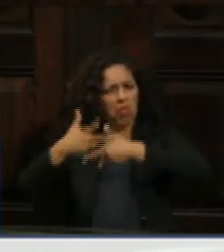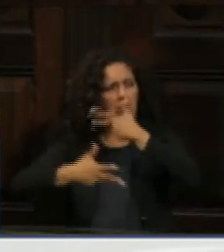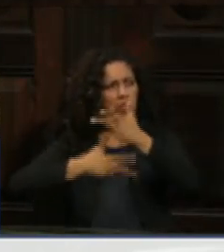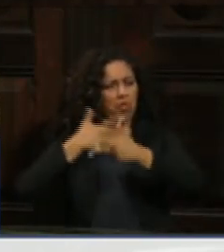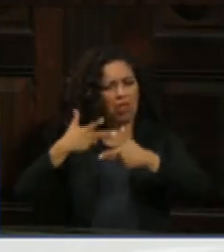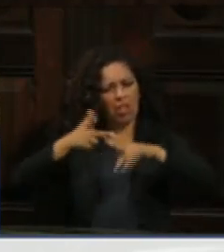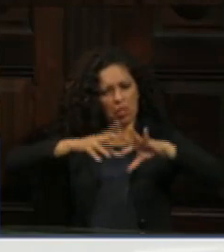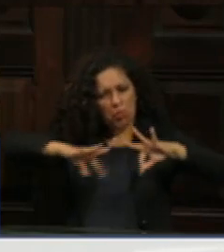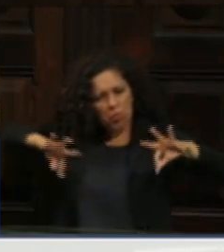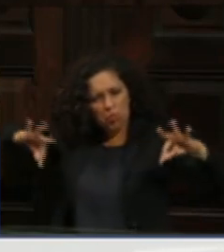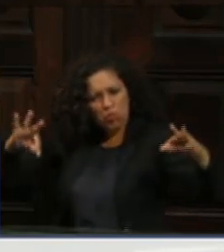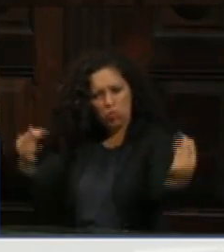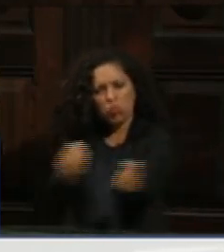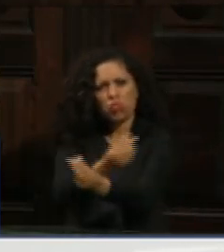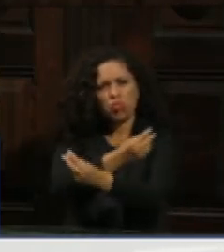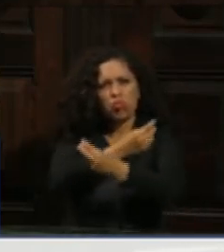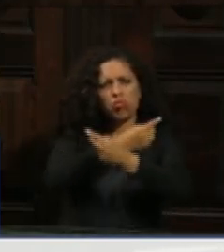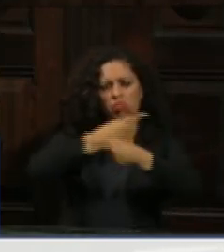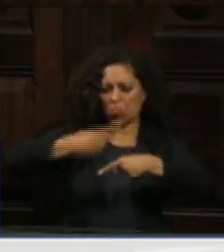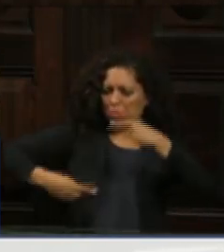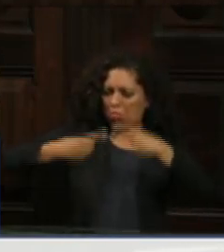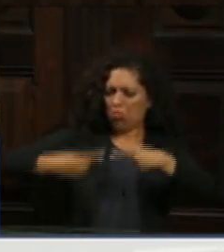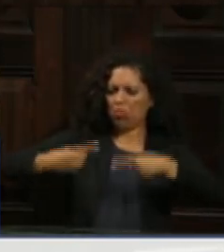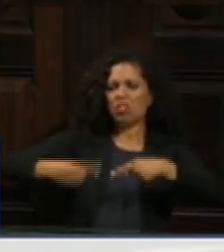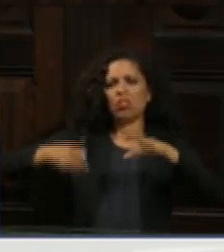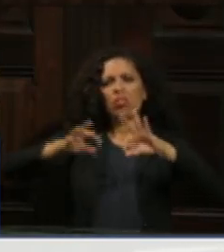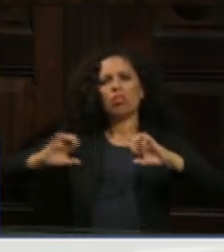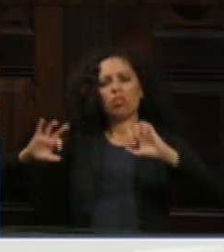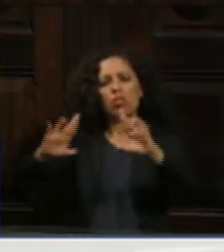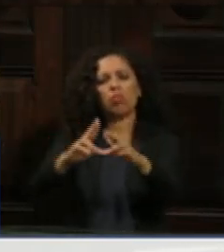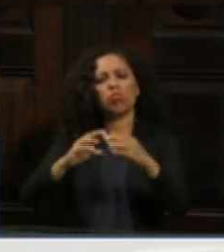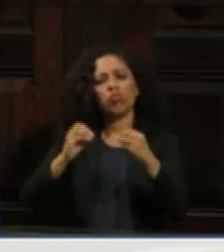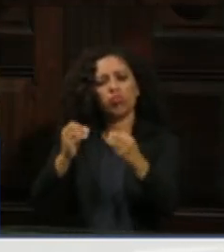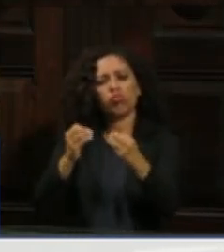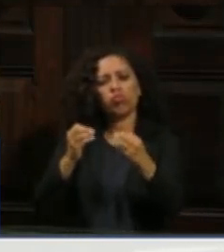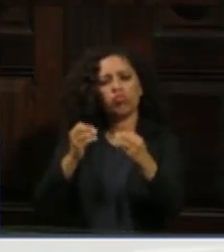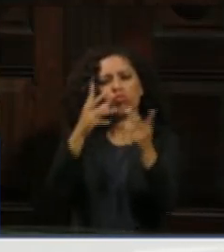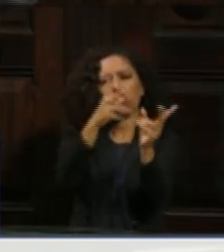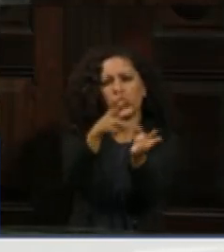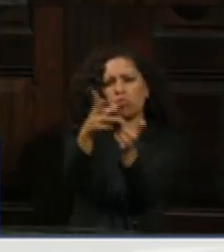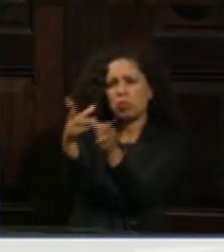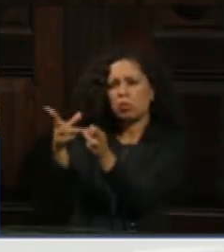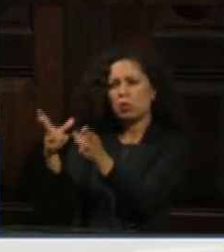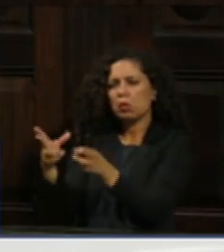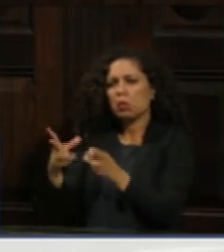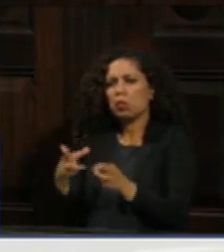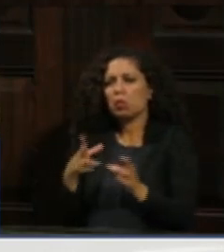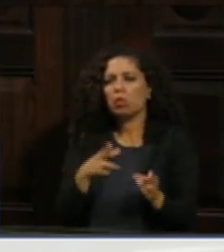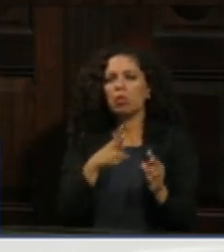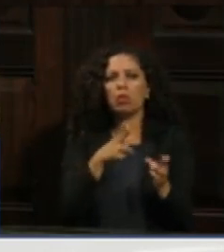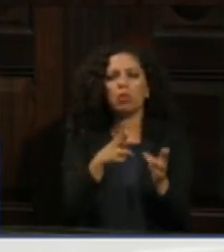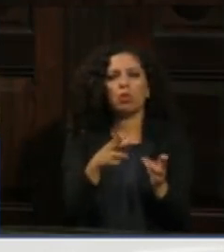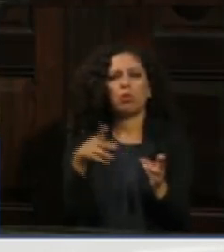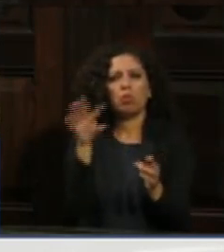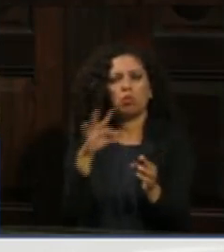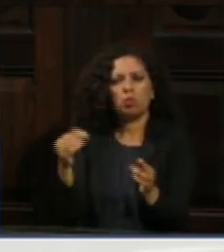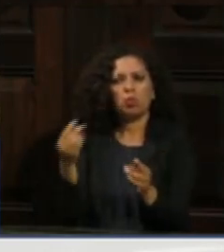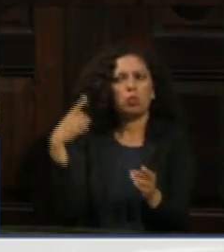cada deputado pode falar o que bem entender sobre qualquer assunto. Isto pode não agradar a uma determinada